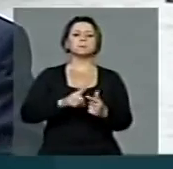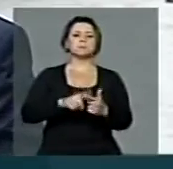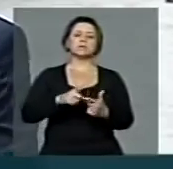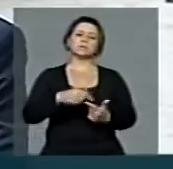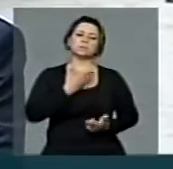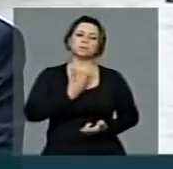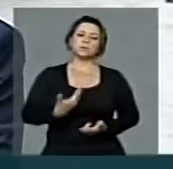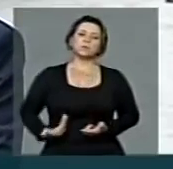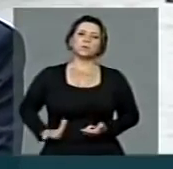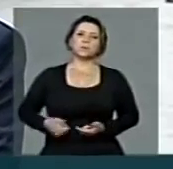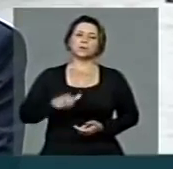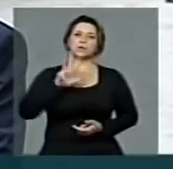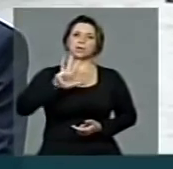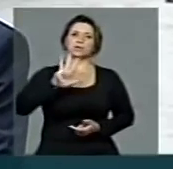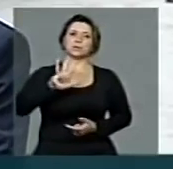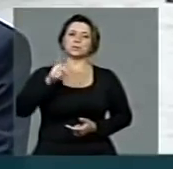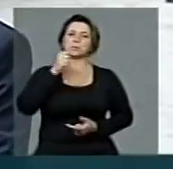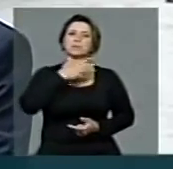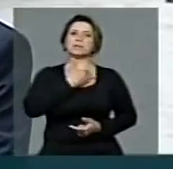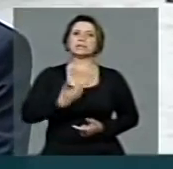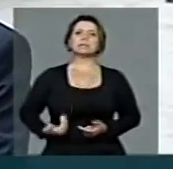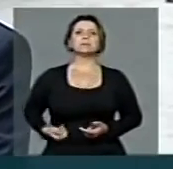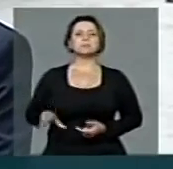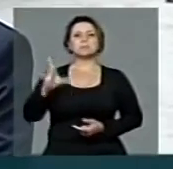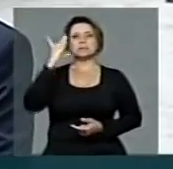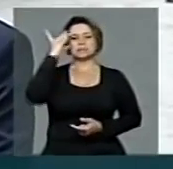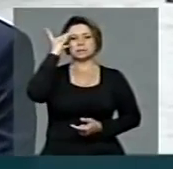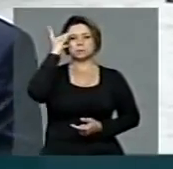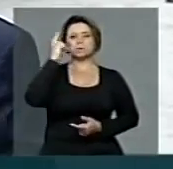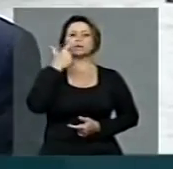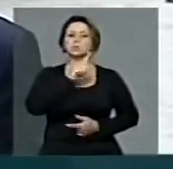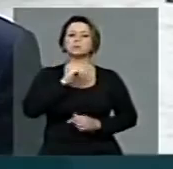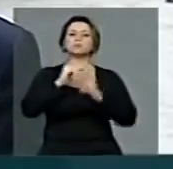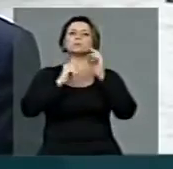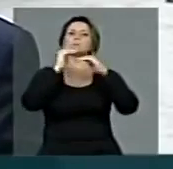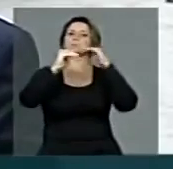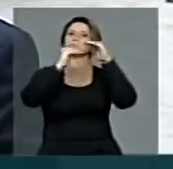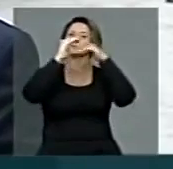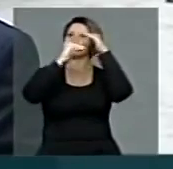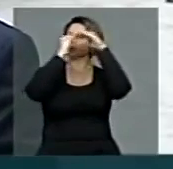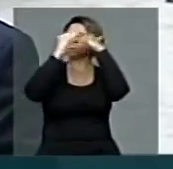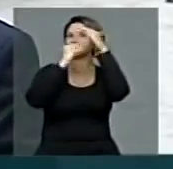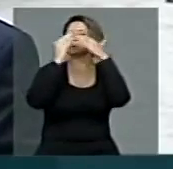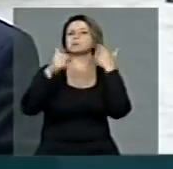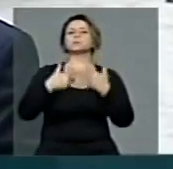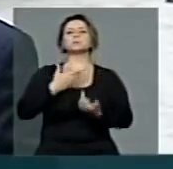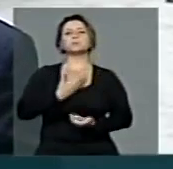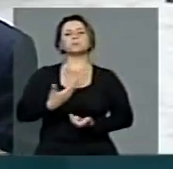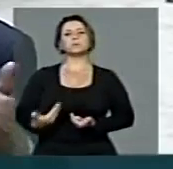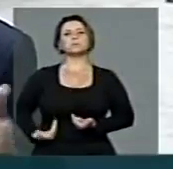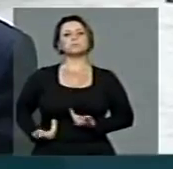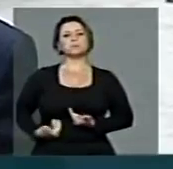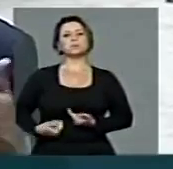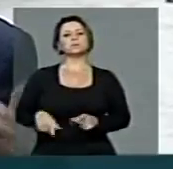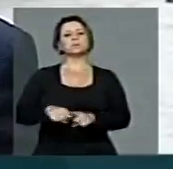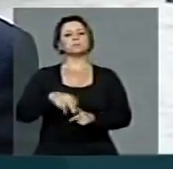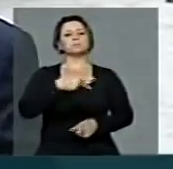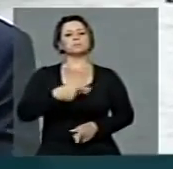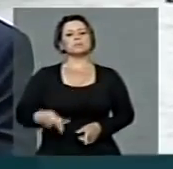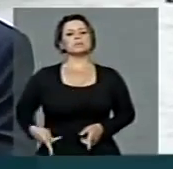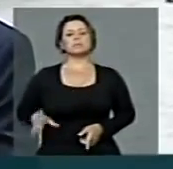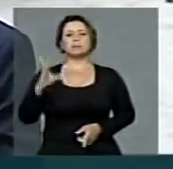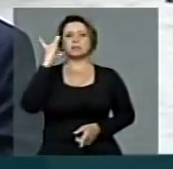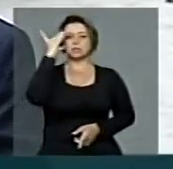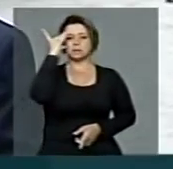têm avançado na expansão do ensino superior público, presidenta Dilma,